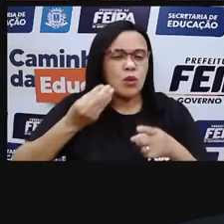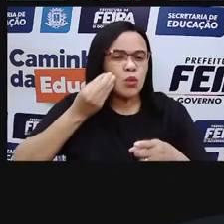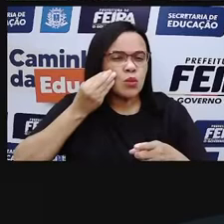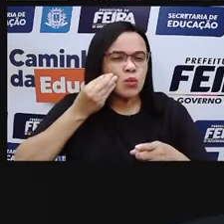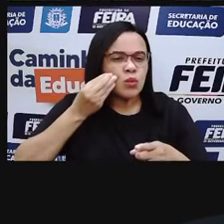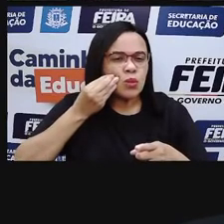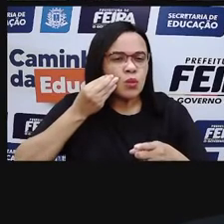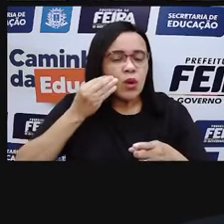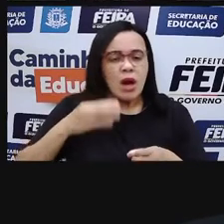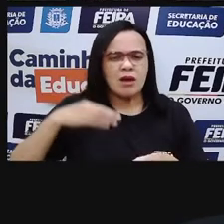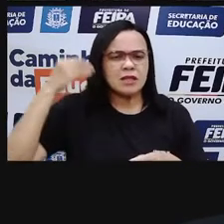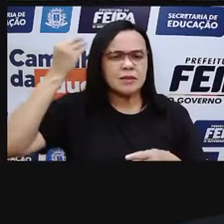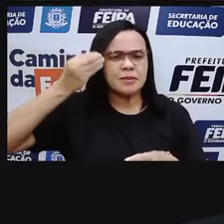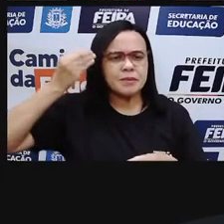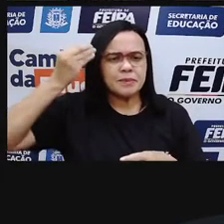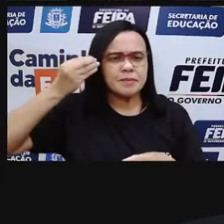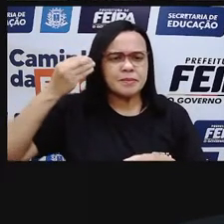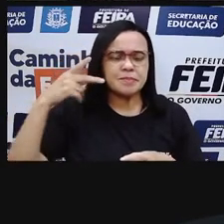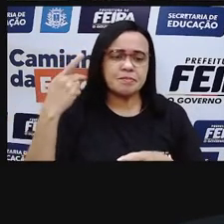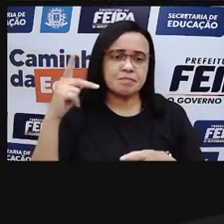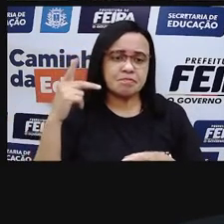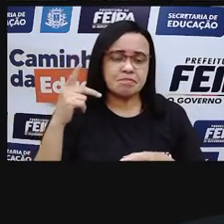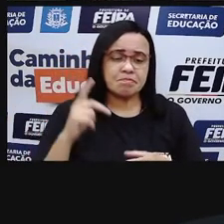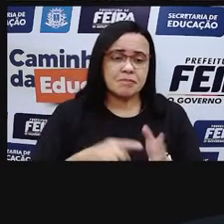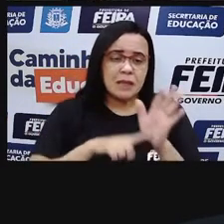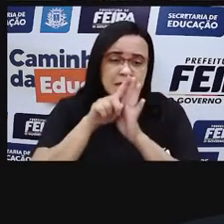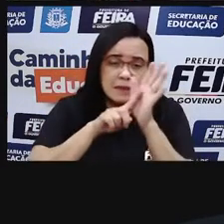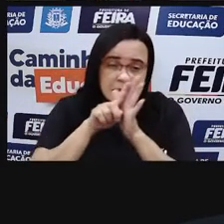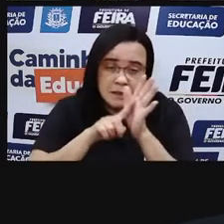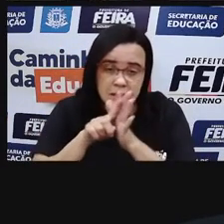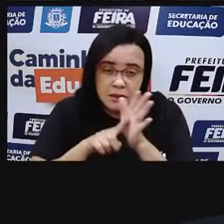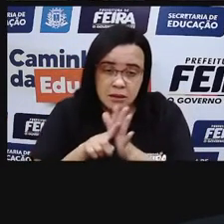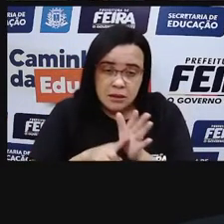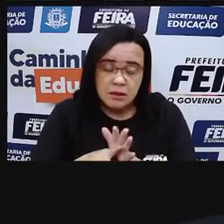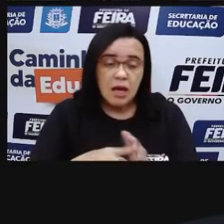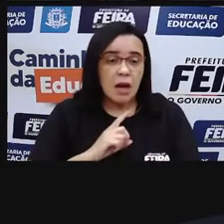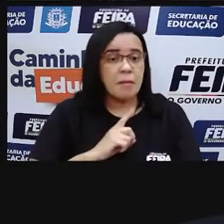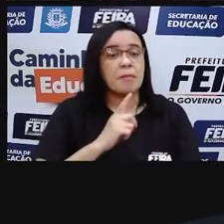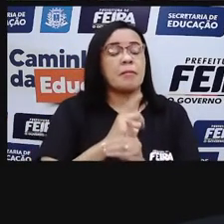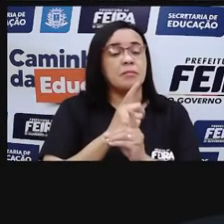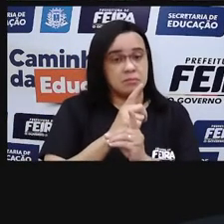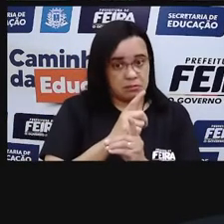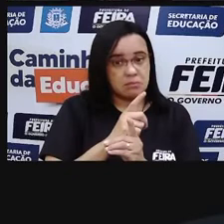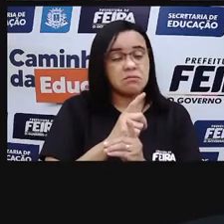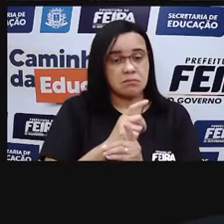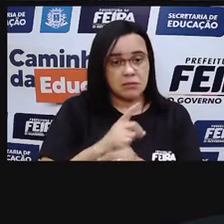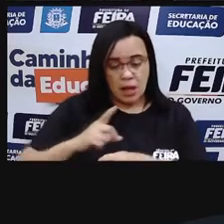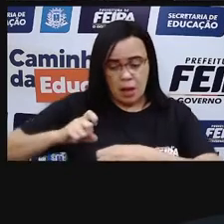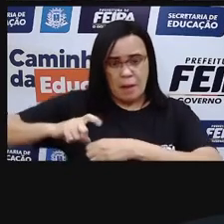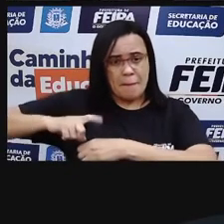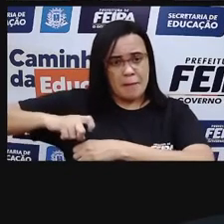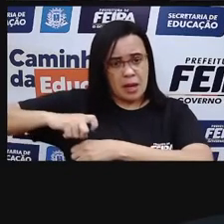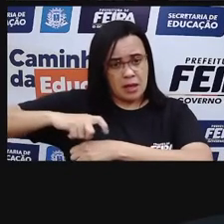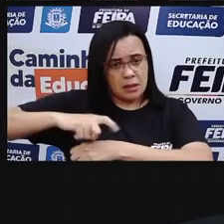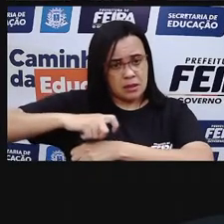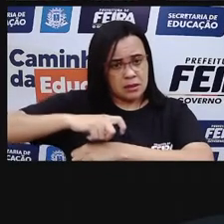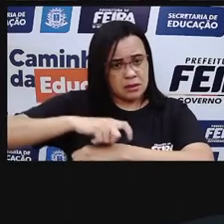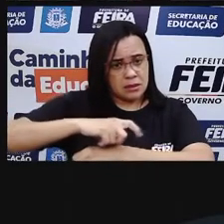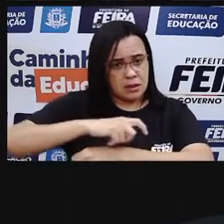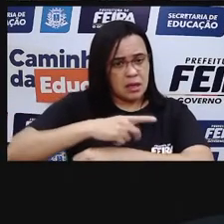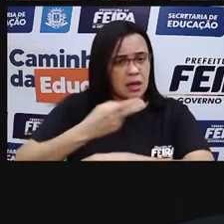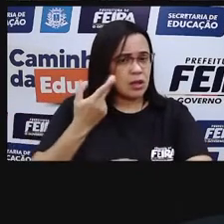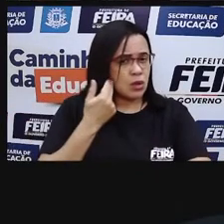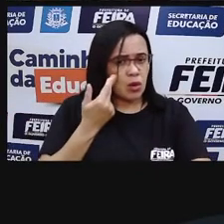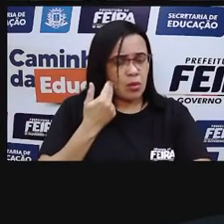E essas bactérias eram do grupo, né, era da espécie Staphylococcus aureus. que é uma bactéria muito comum no nosso corpo, mas que também às